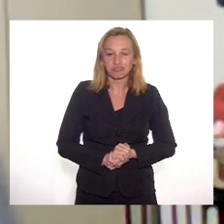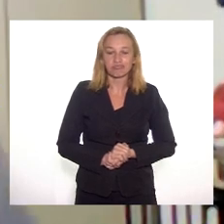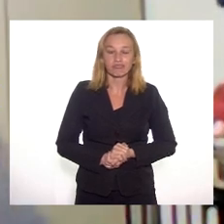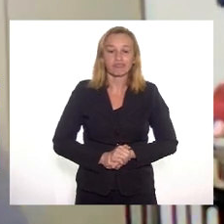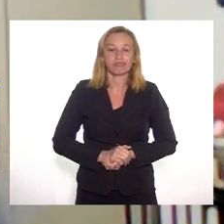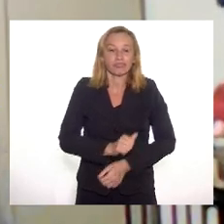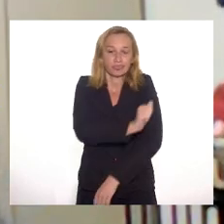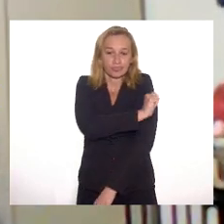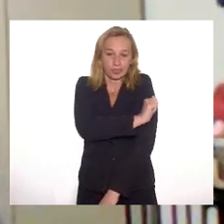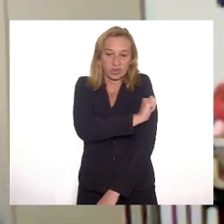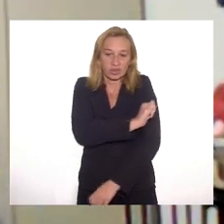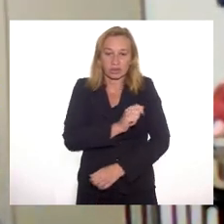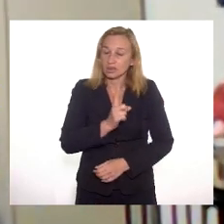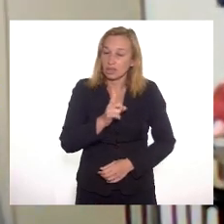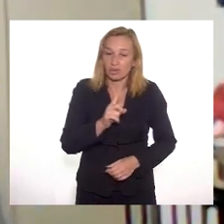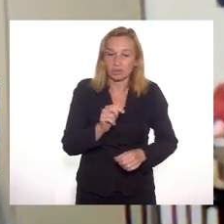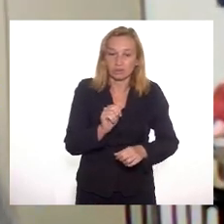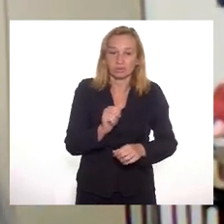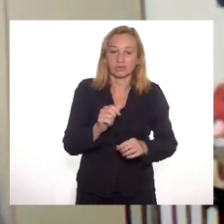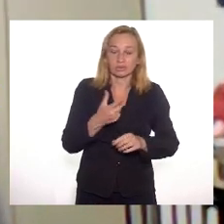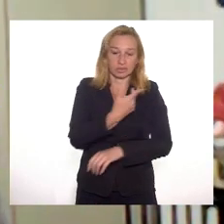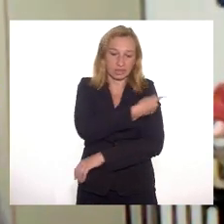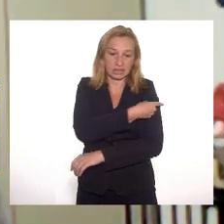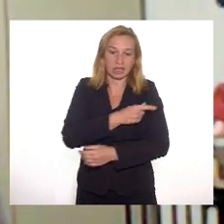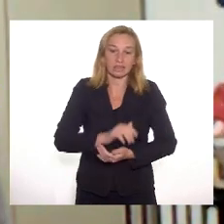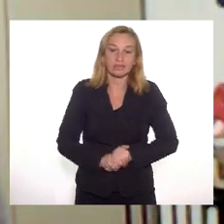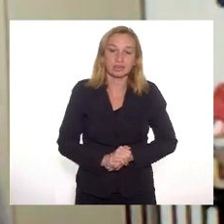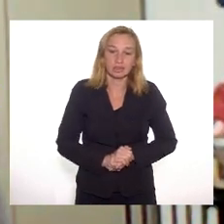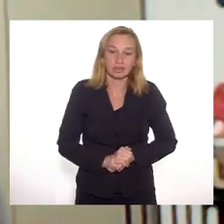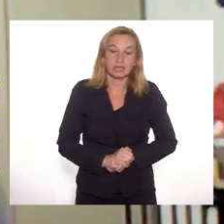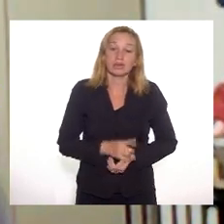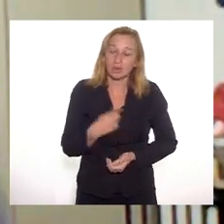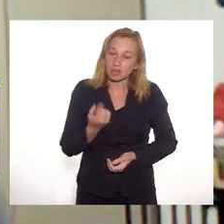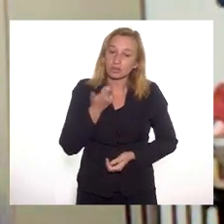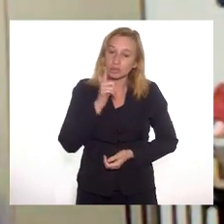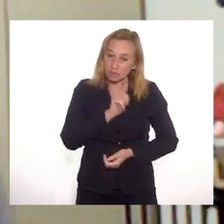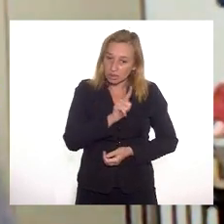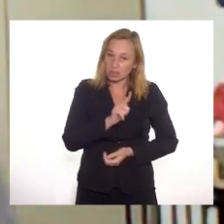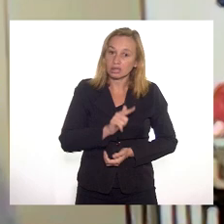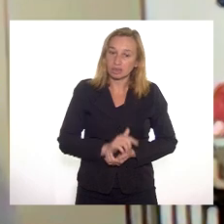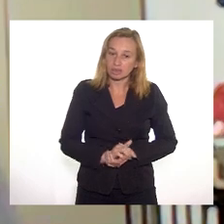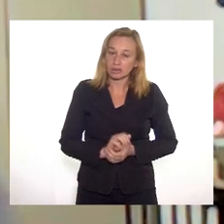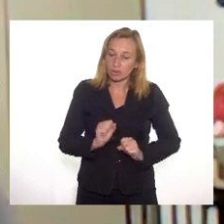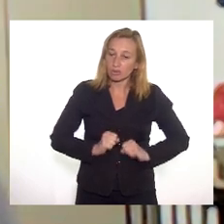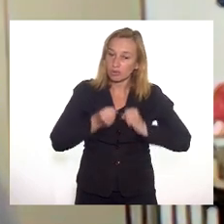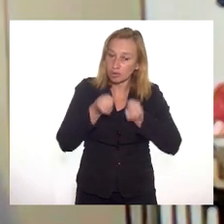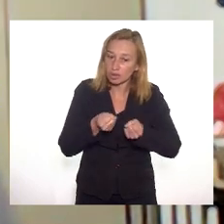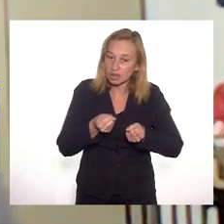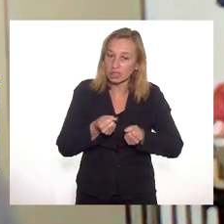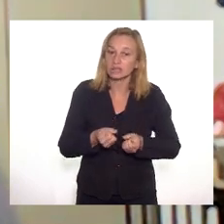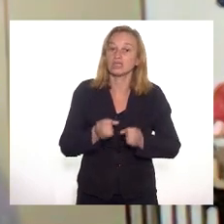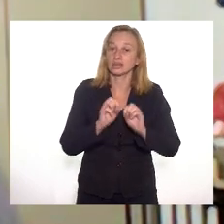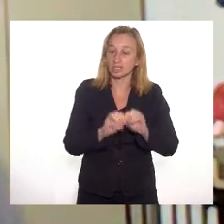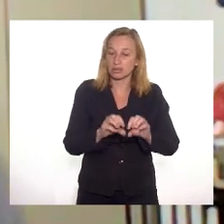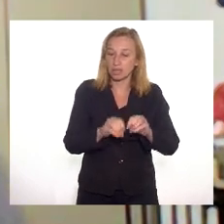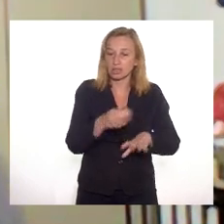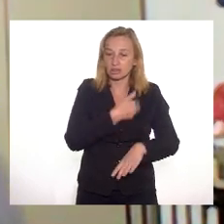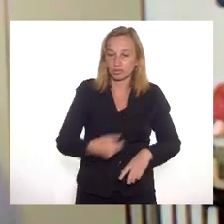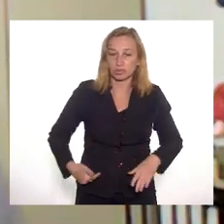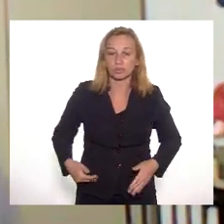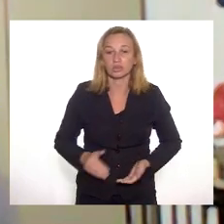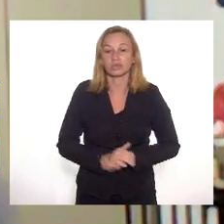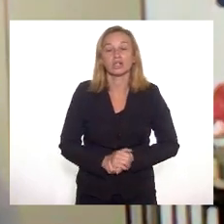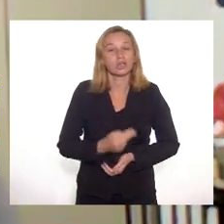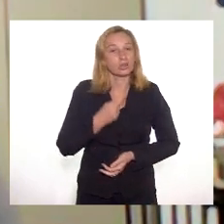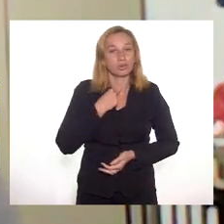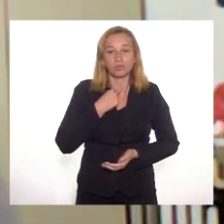estudantes ainda não estão vacinados, para que a gente consiga fortalecer a educação pública. A gente